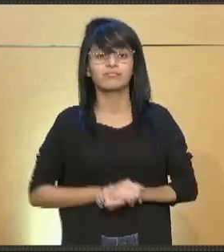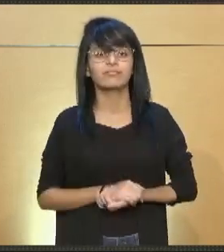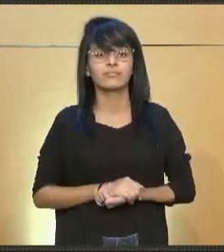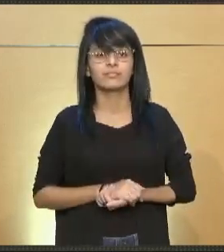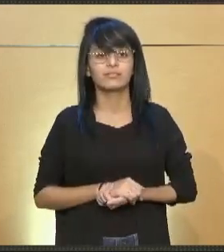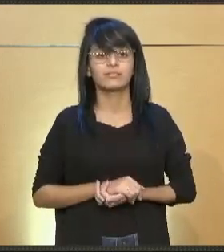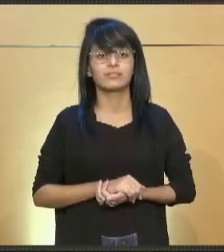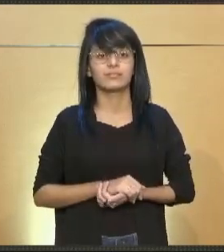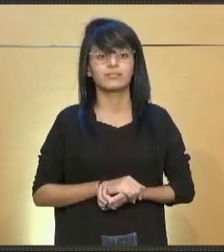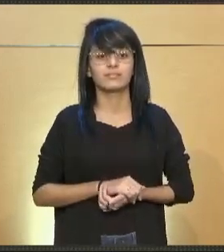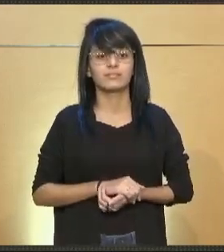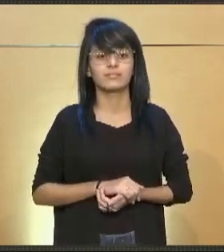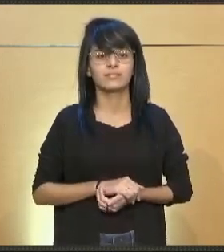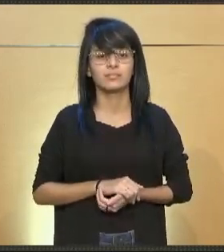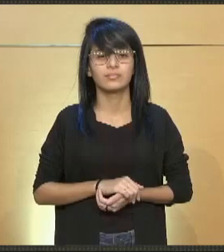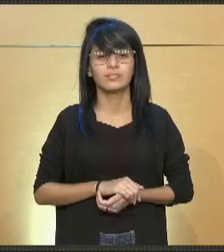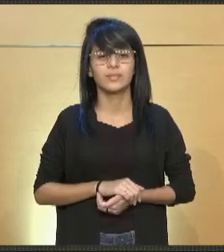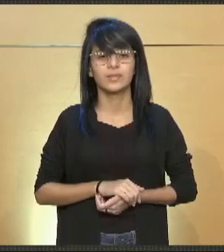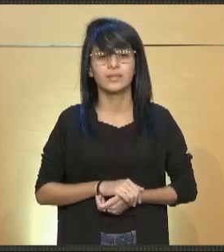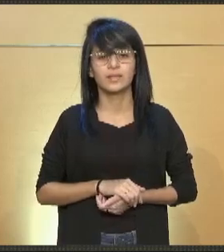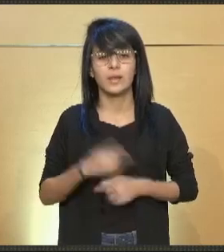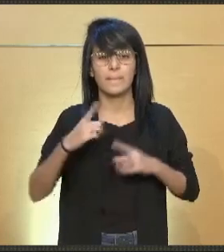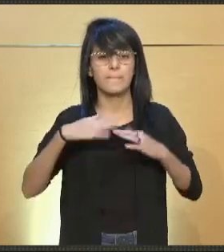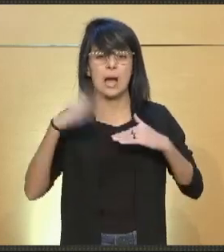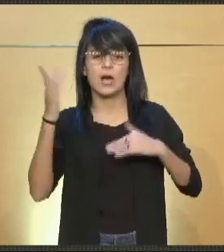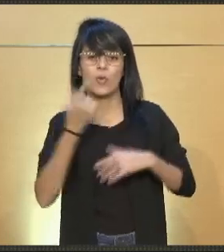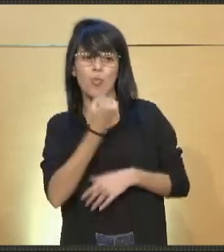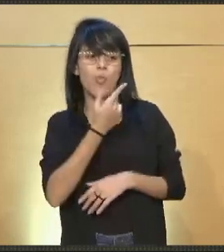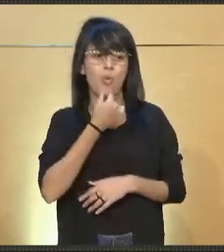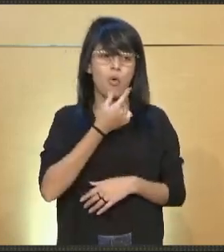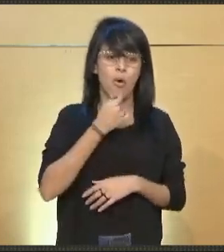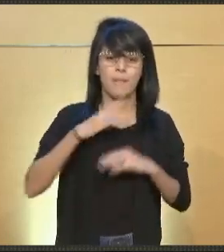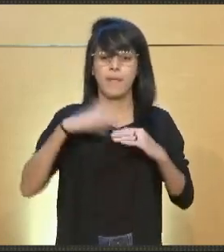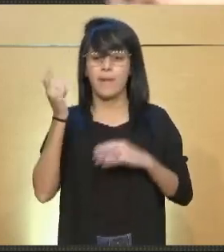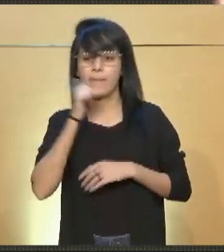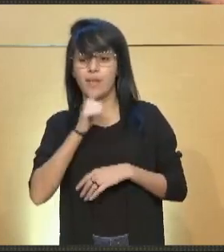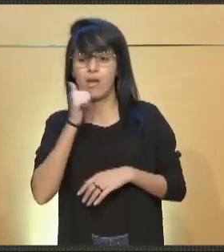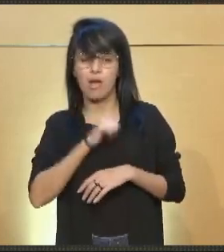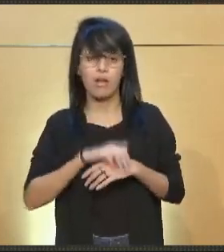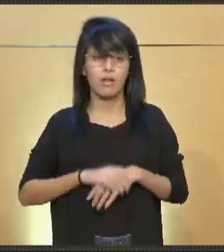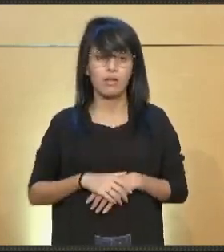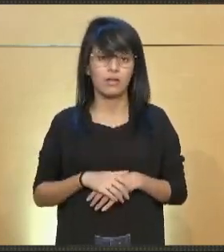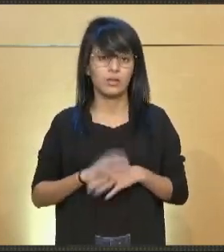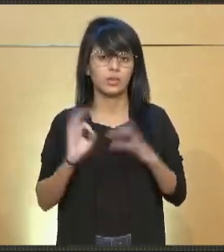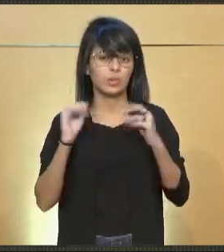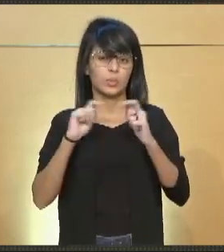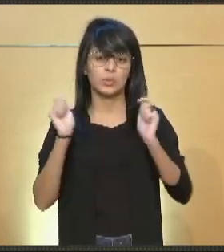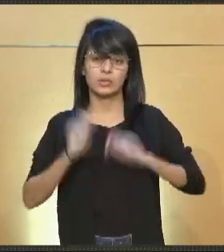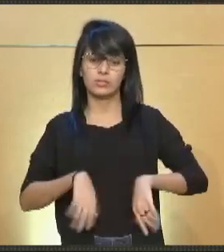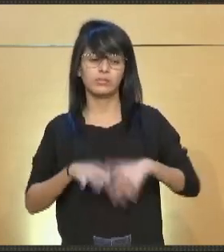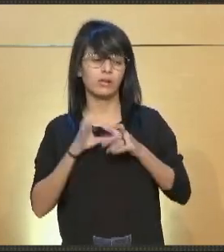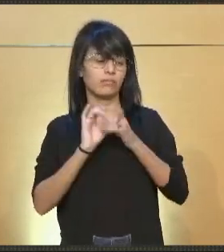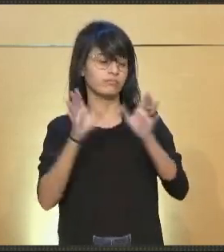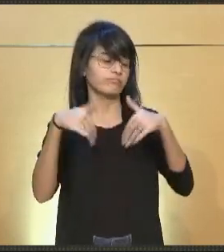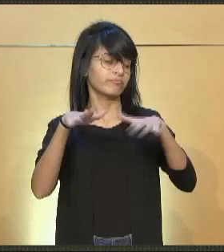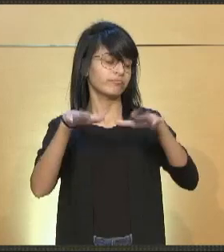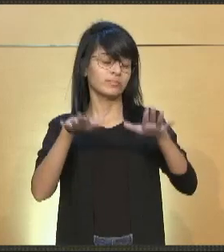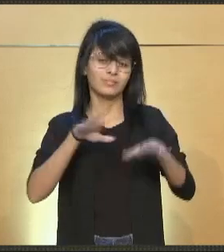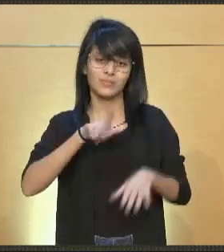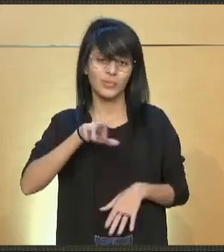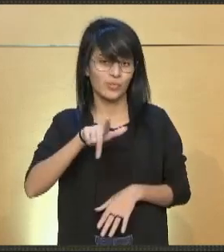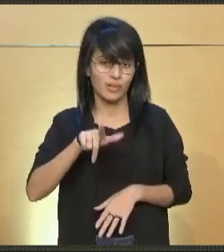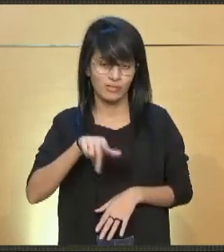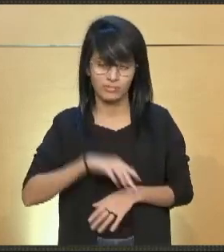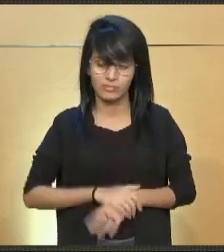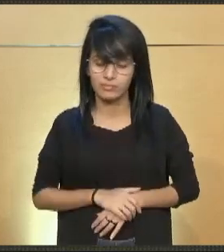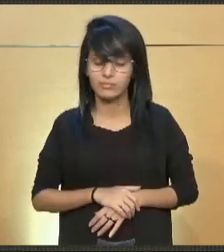melhor, dissolúveis, entre mais de um homem, mais de uma mulher, e tudo é possível, tudo é largado. Não, não funciona.